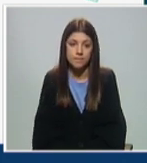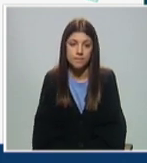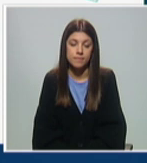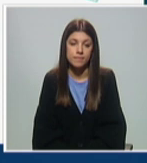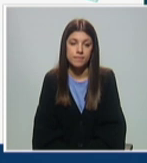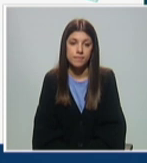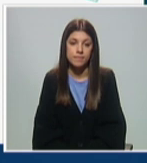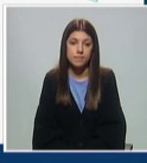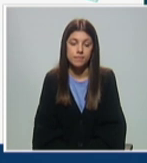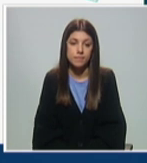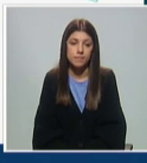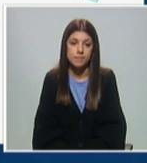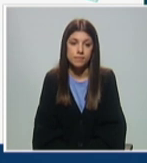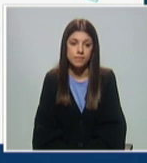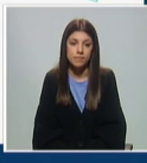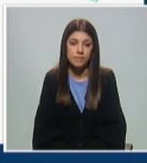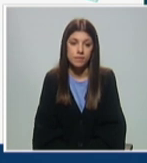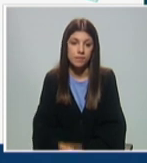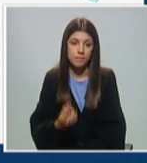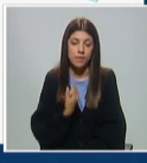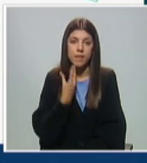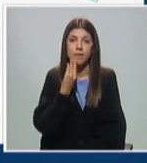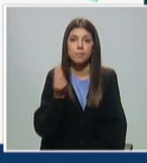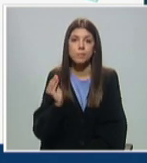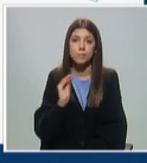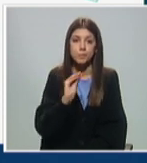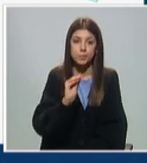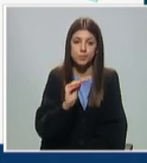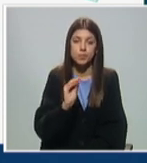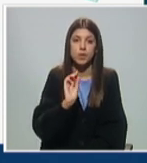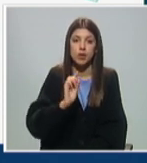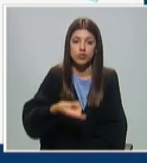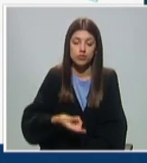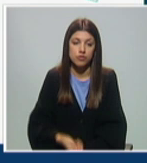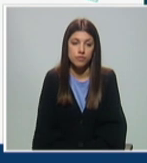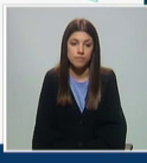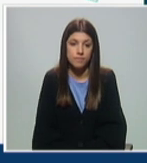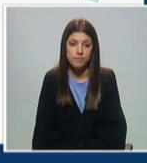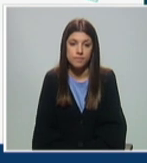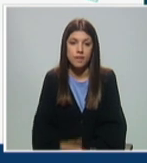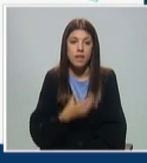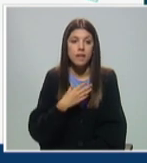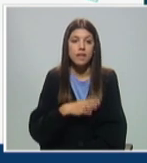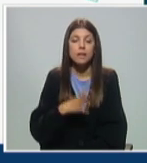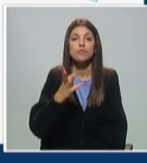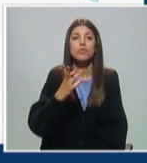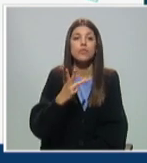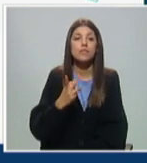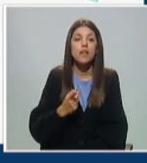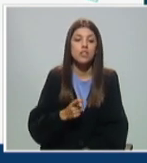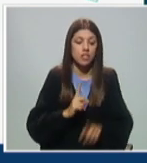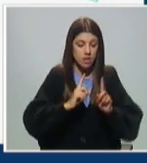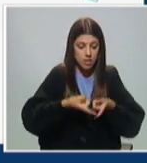Para isso, temos que dizer qual é o intervalo onde é que queremos fazer a nossa contagem. Eu